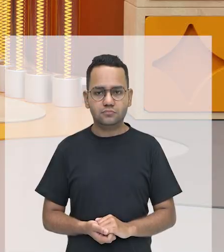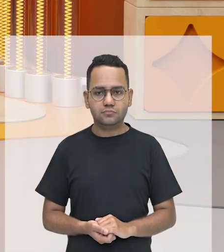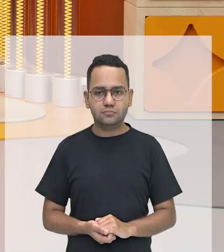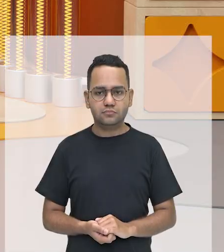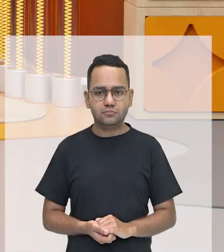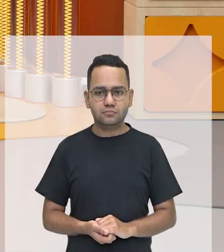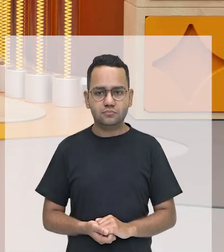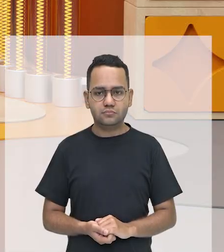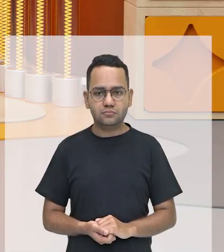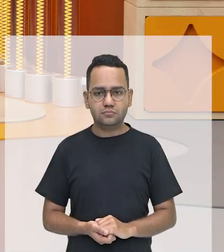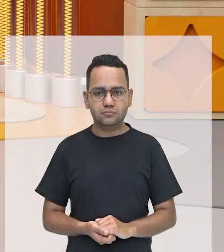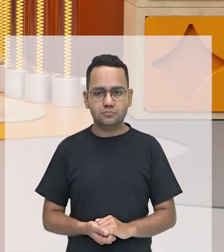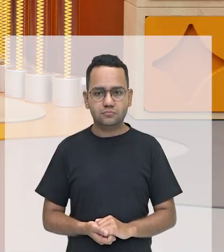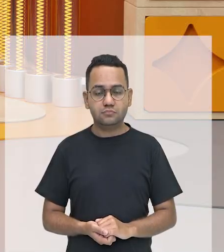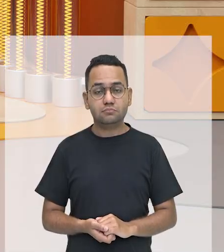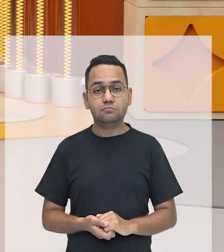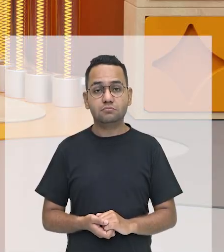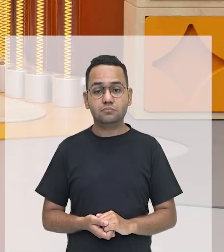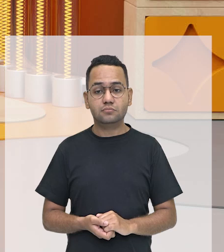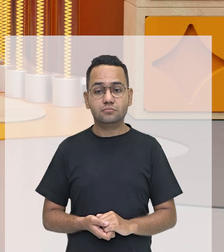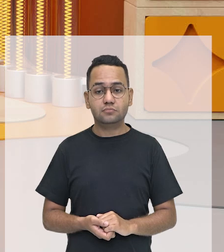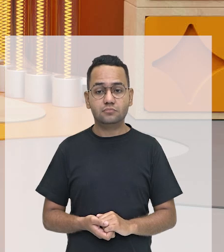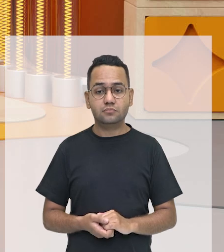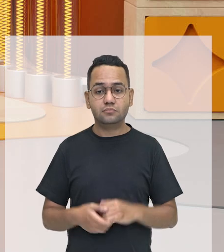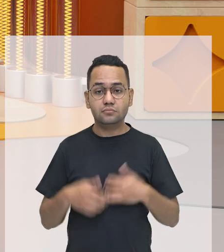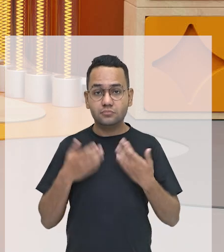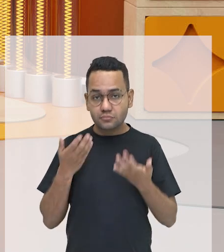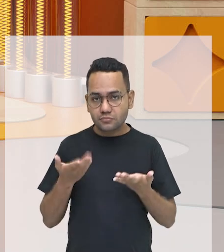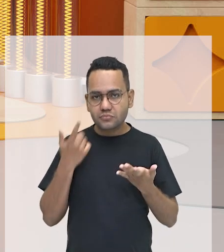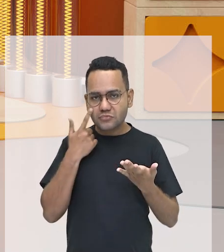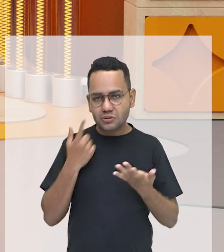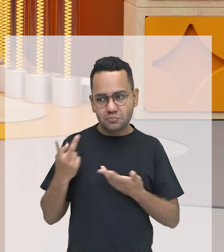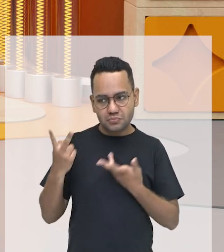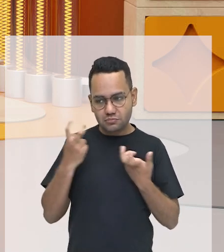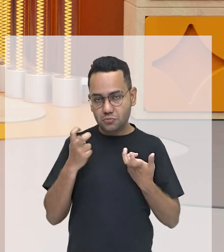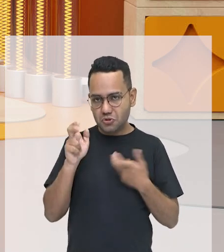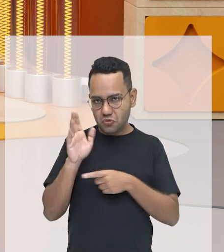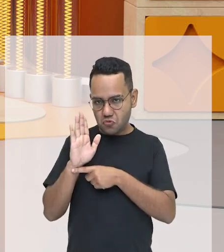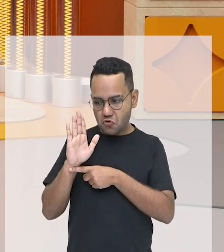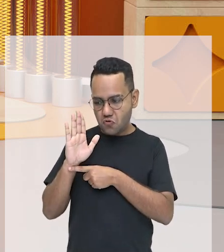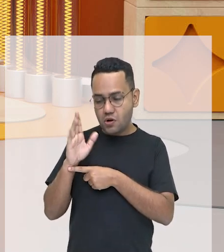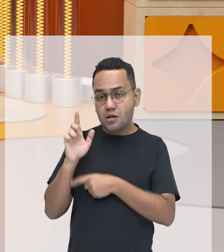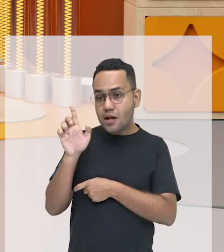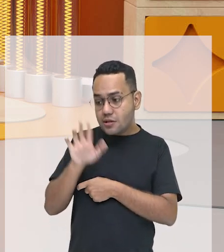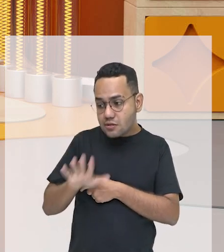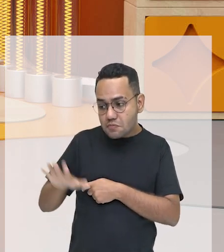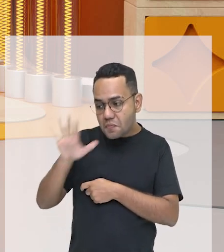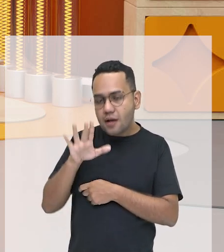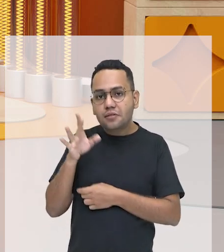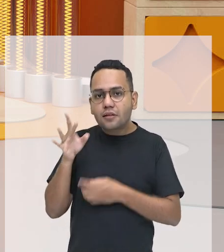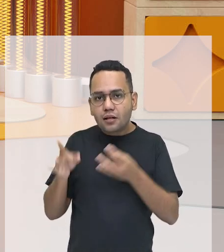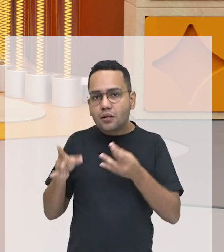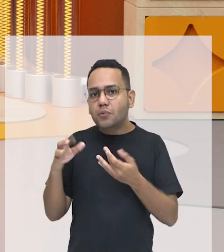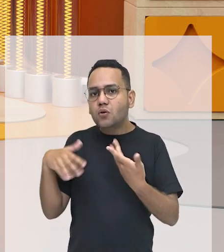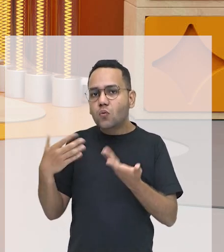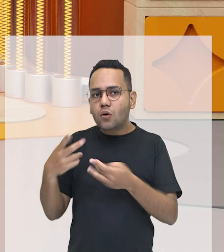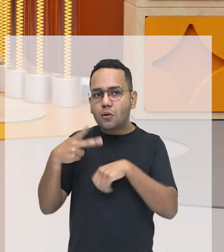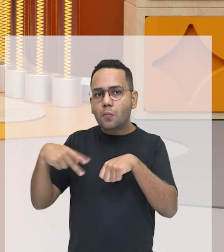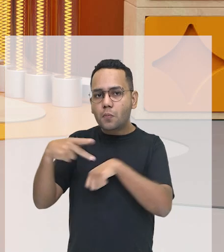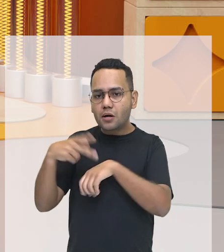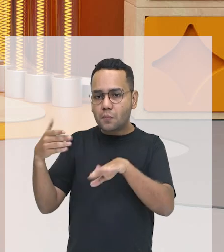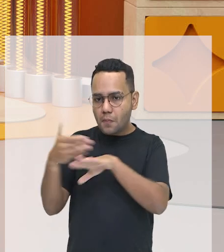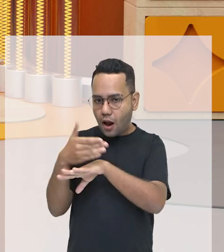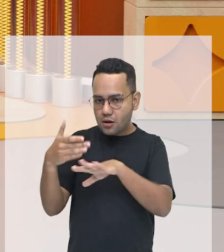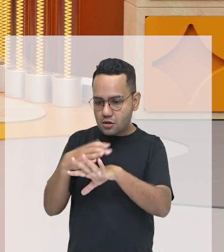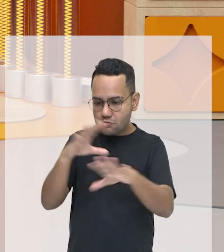Então, gente, a partir da análise deste mapa, né, que mostra para a gente os países que fazem parte da